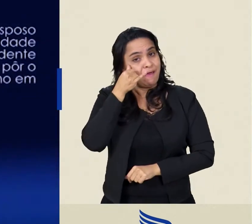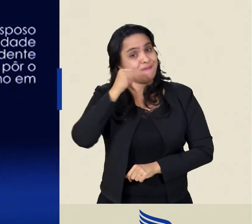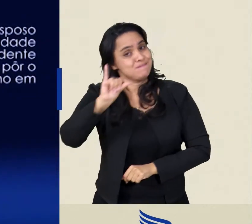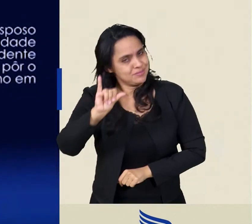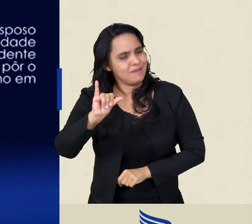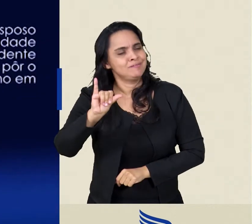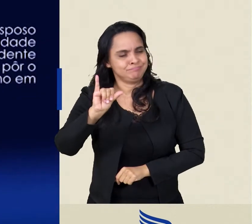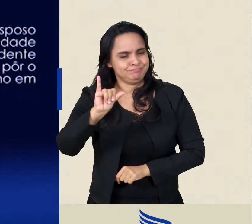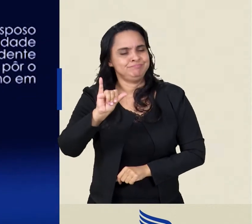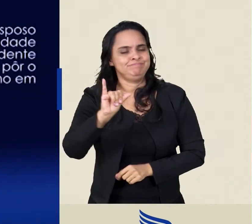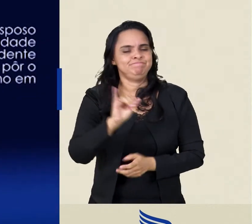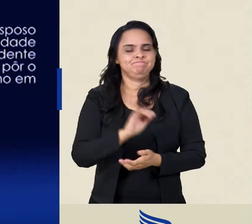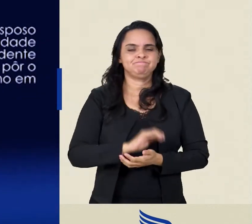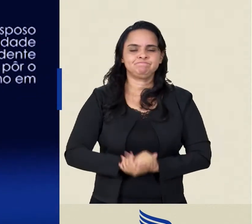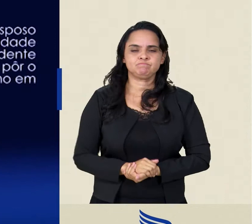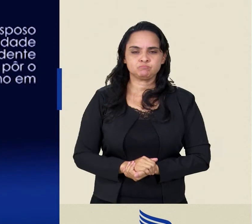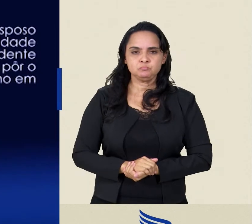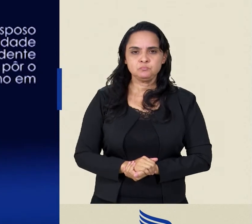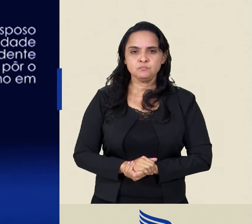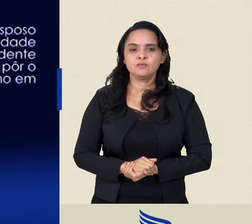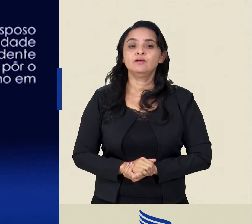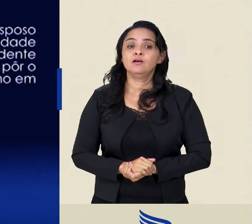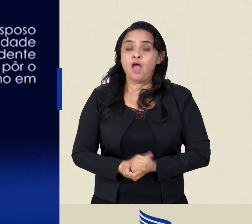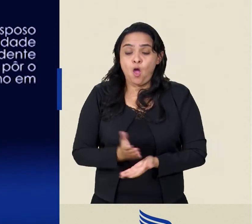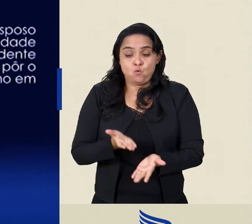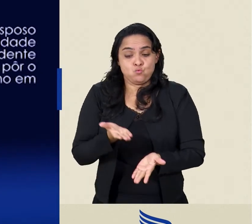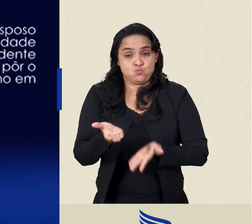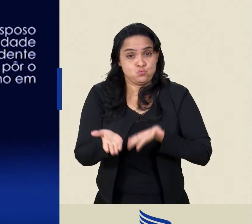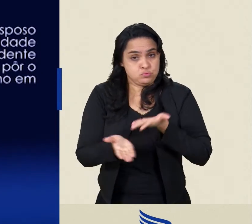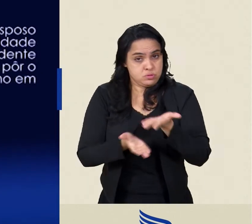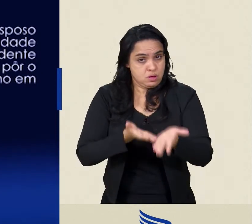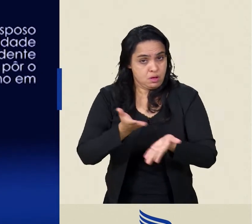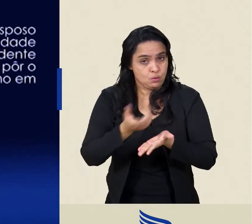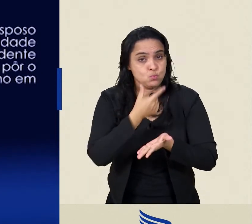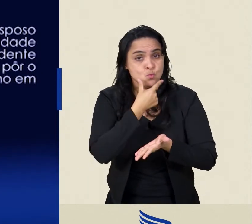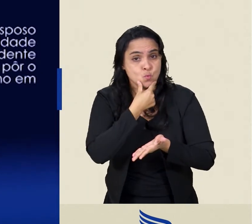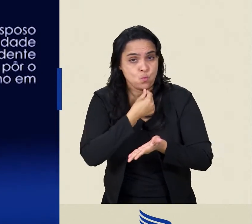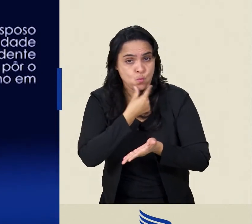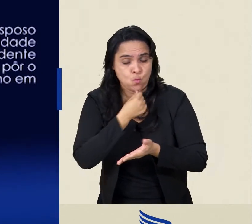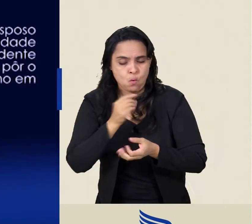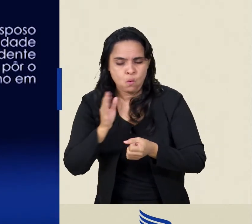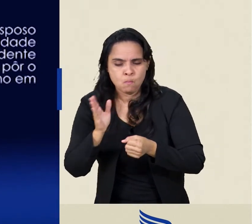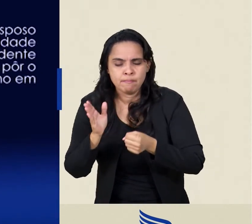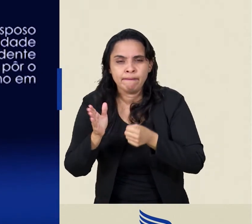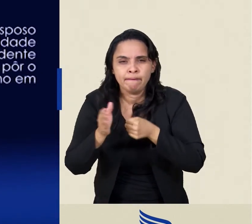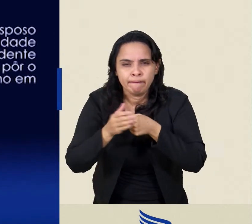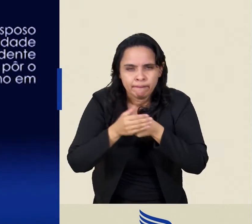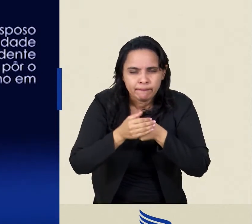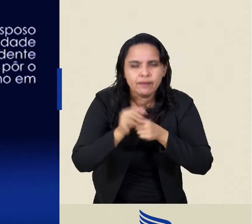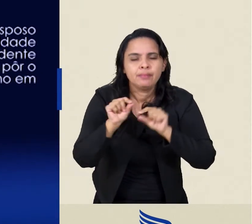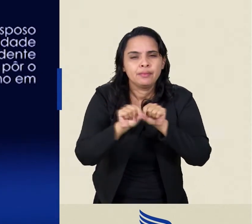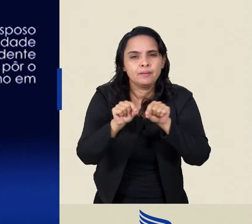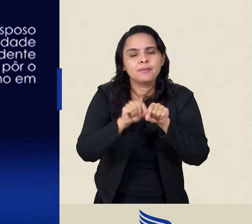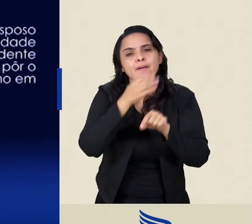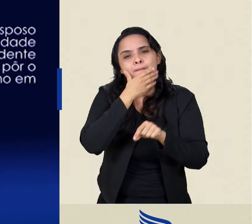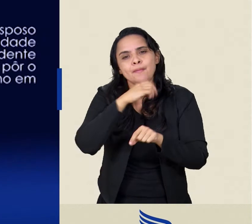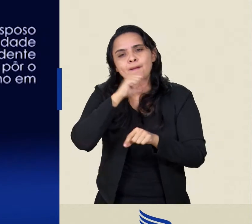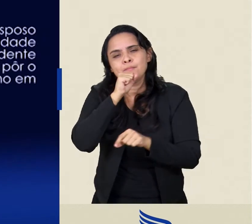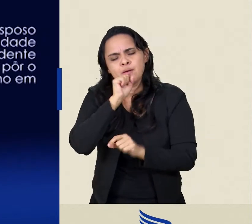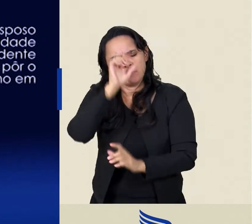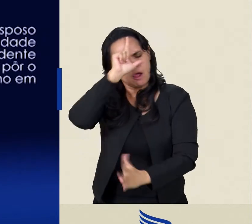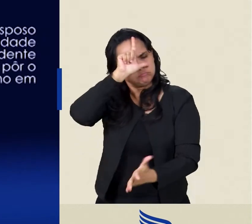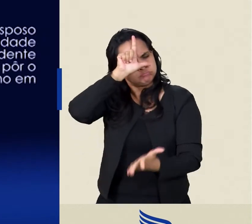Quão cuidadoso deve ser o esposo e pai a fim de manter sua lealdade a seu voto matrimonial.